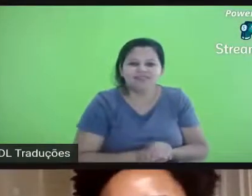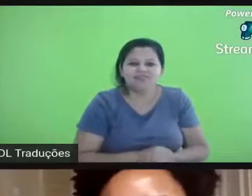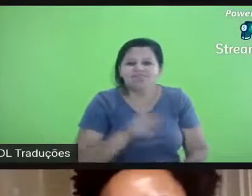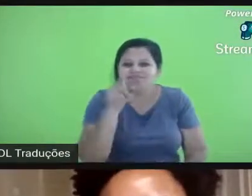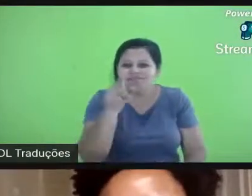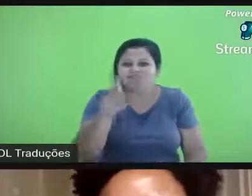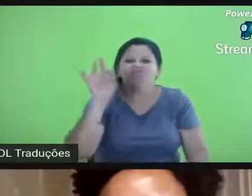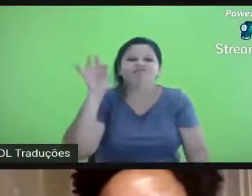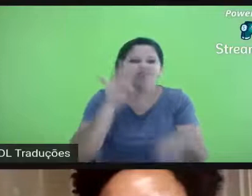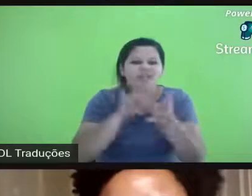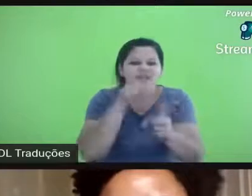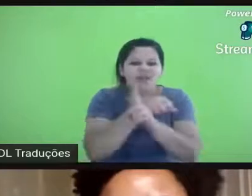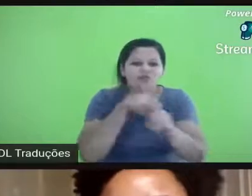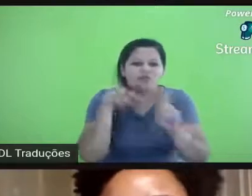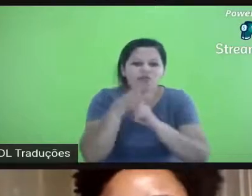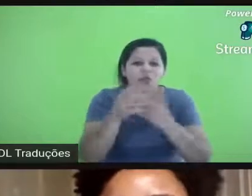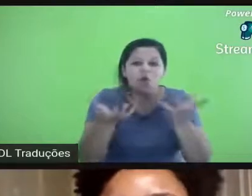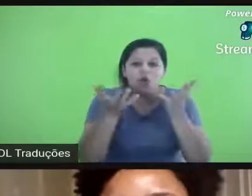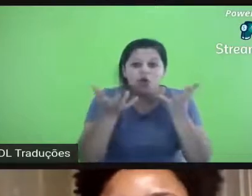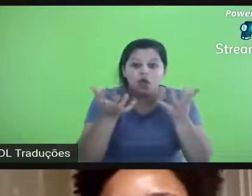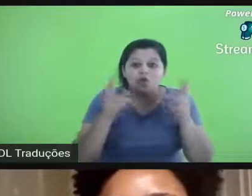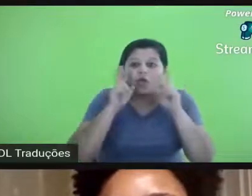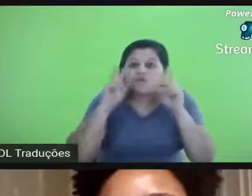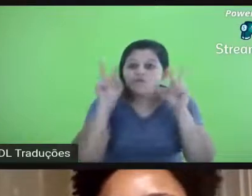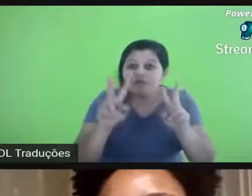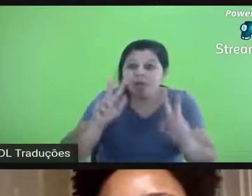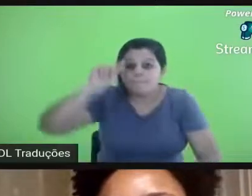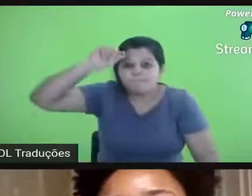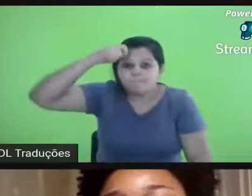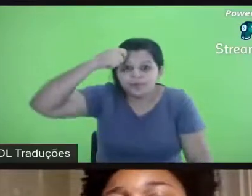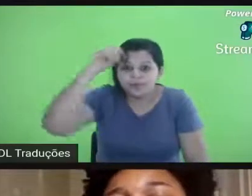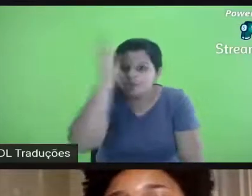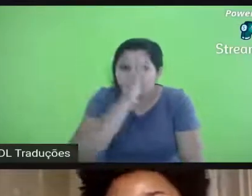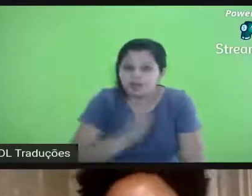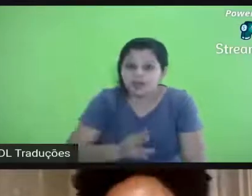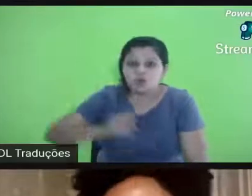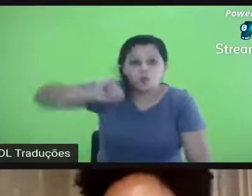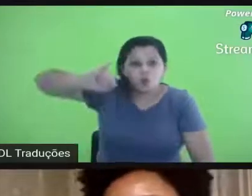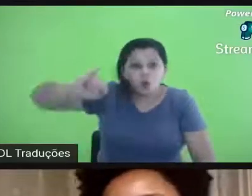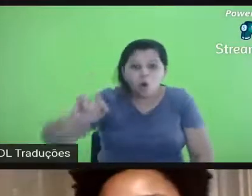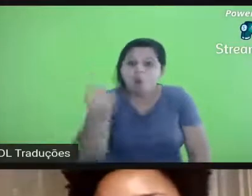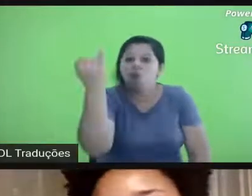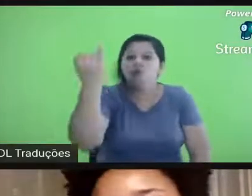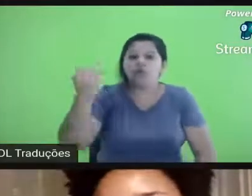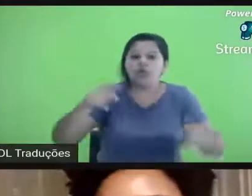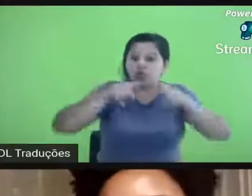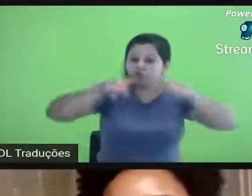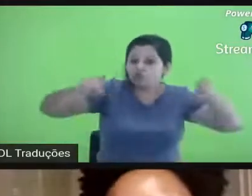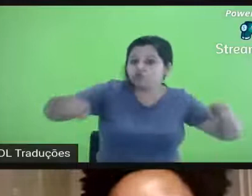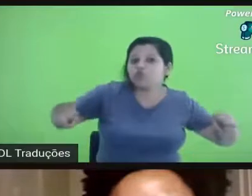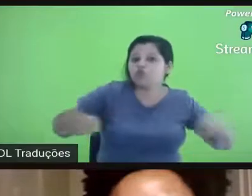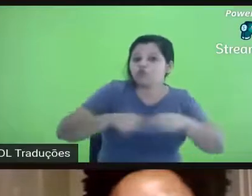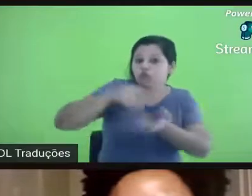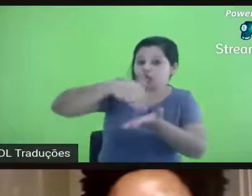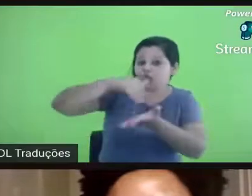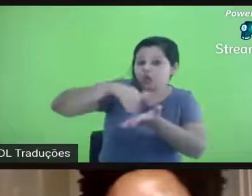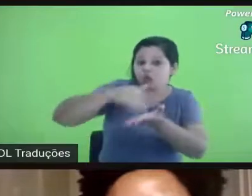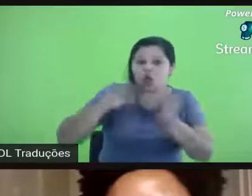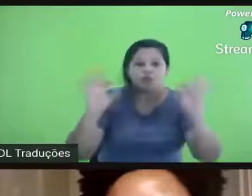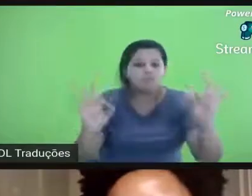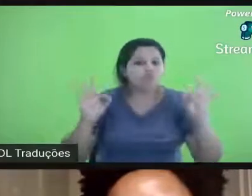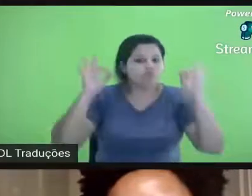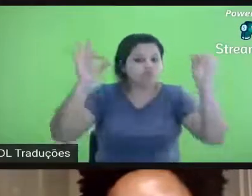oficial. Eu quero ver preto brasileiro tendo a oportunidade de ter um escritório desse porte. Do